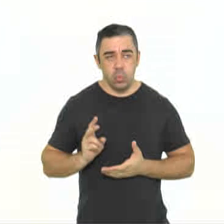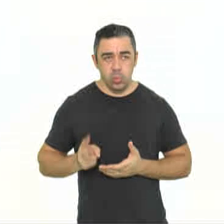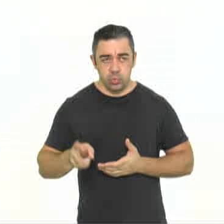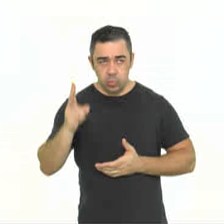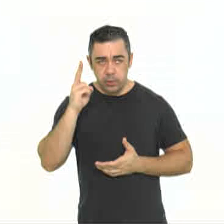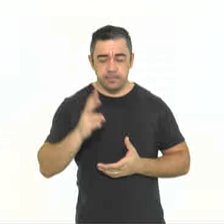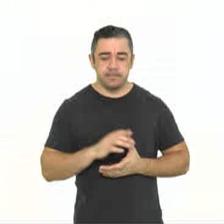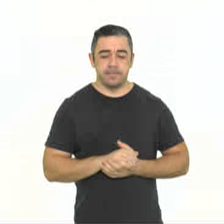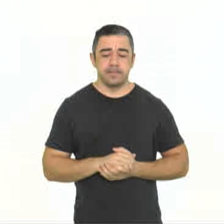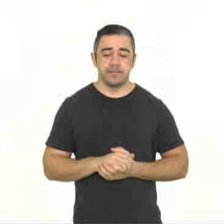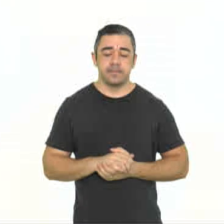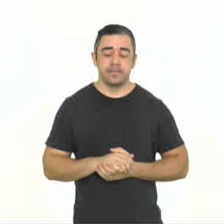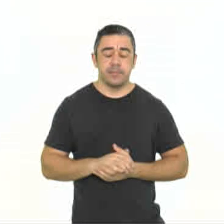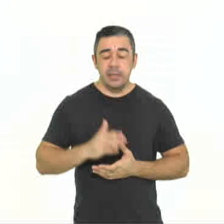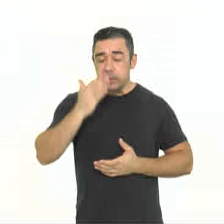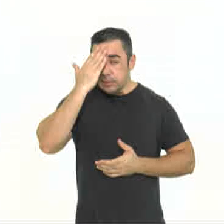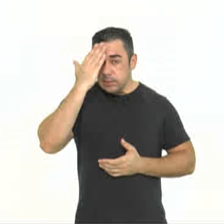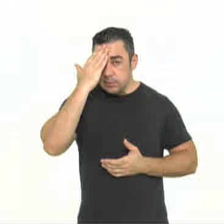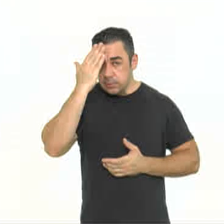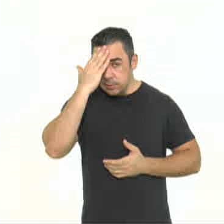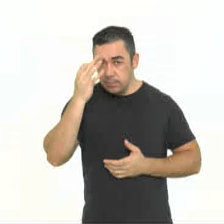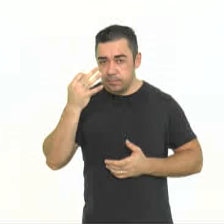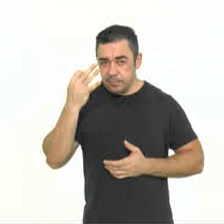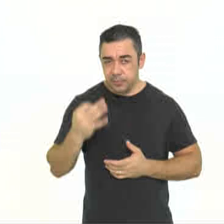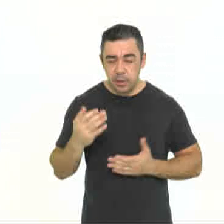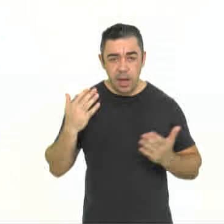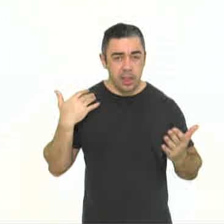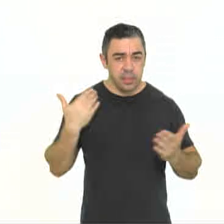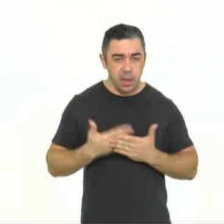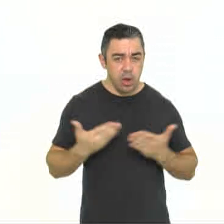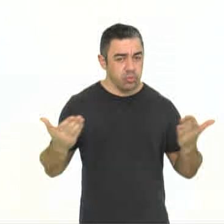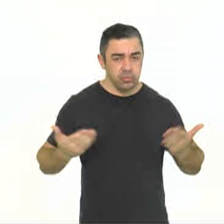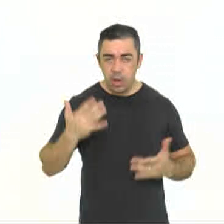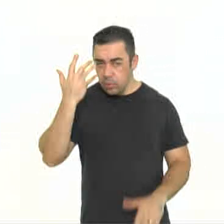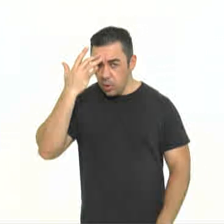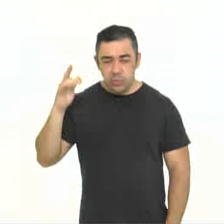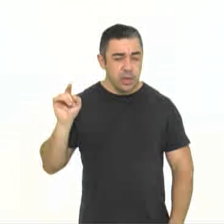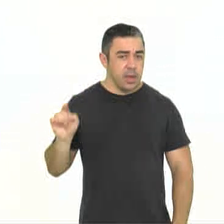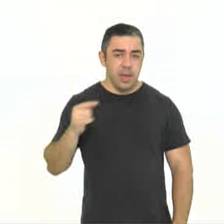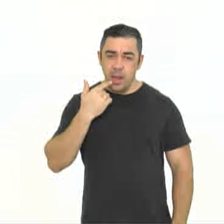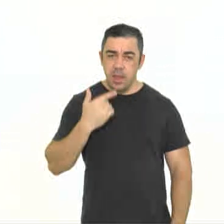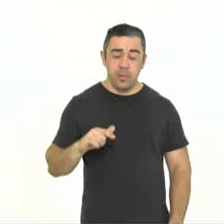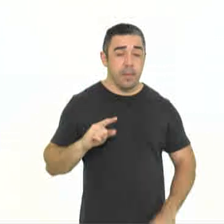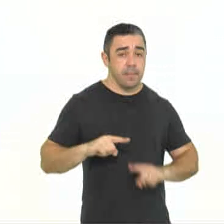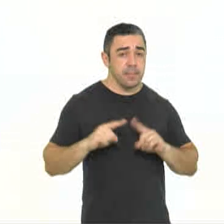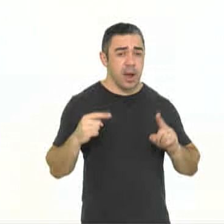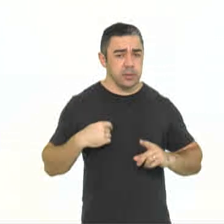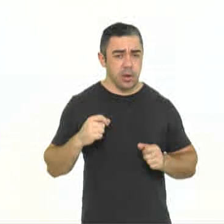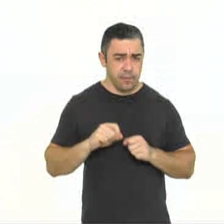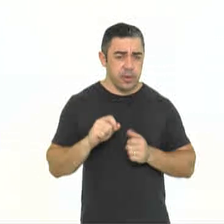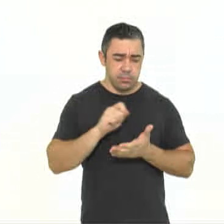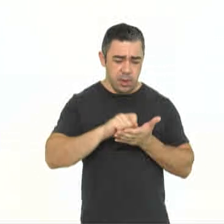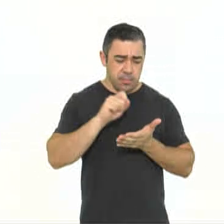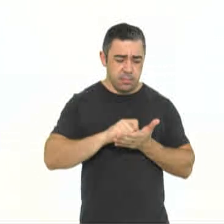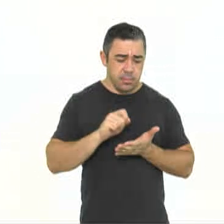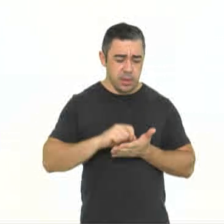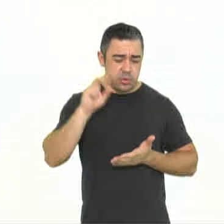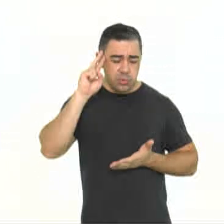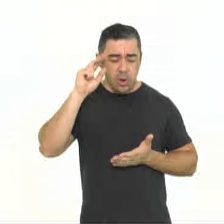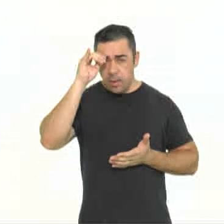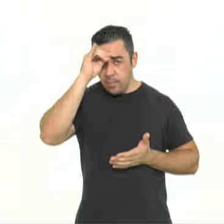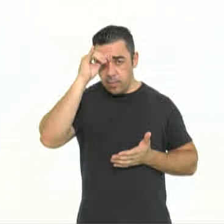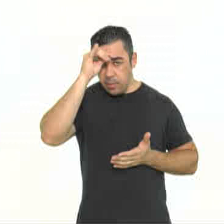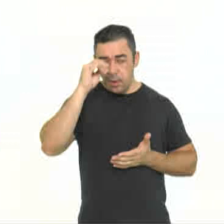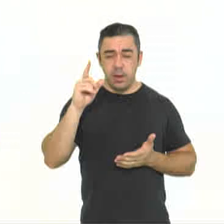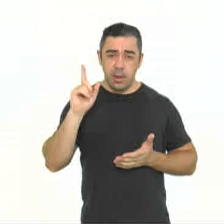Continuando. Sabes bem que até hoje nada sei de javanês, mas compus umas histórias bem tolas